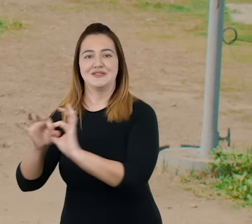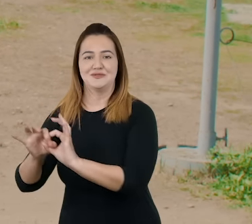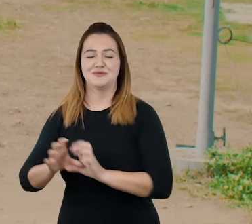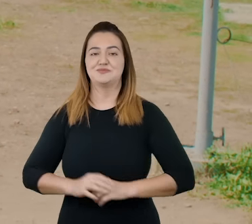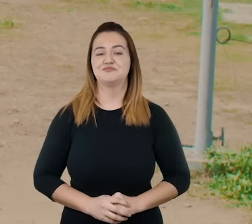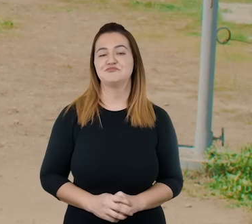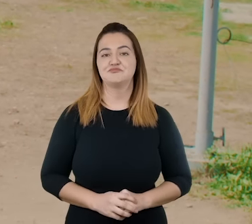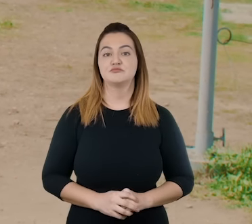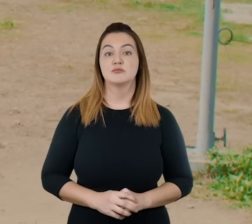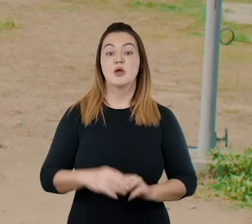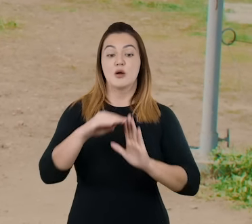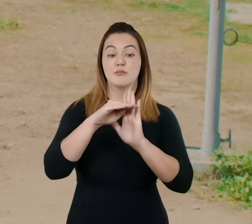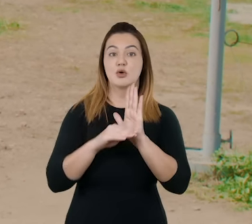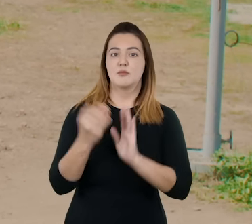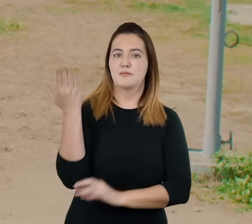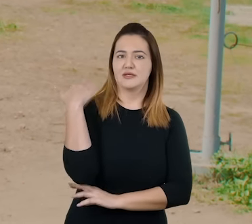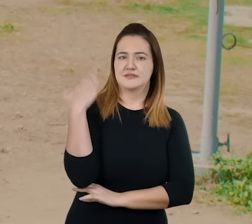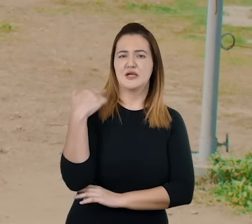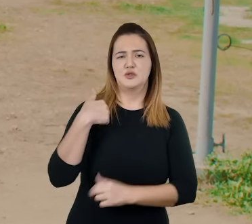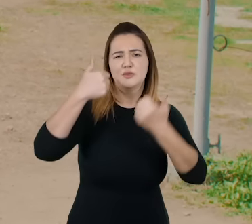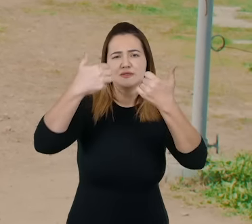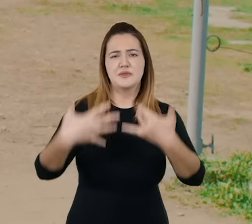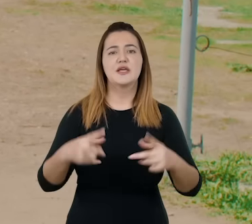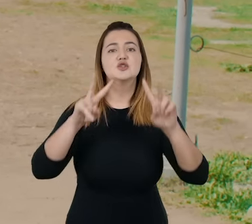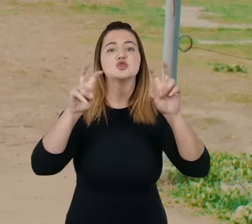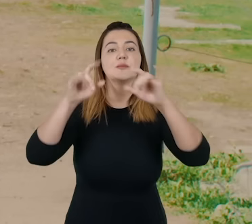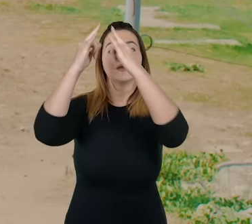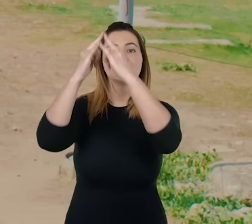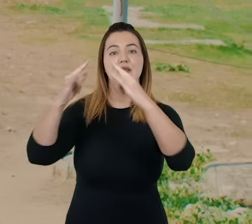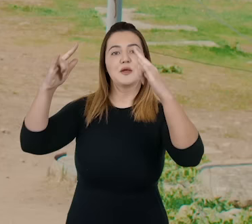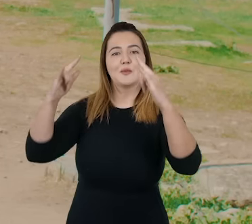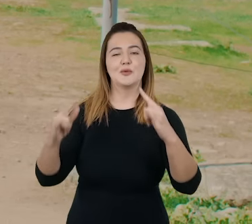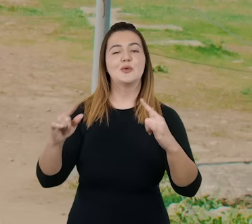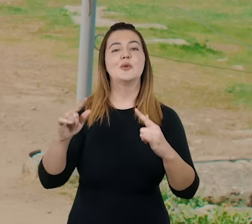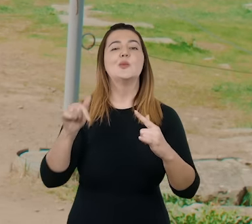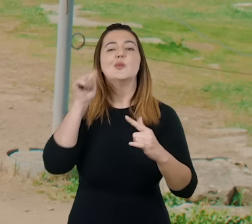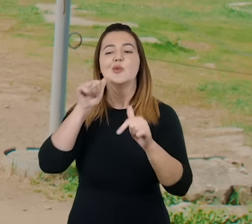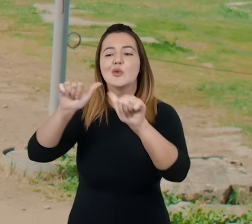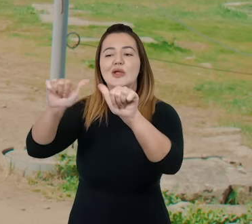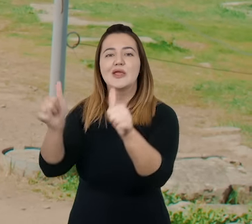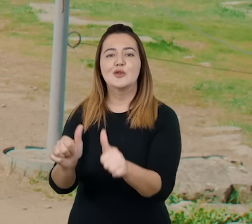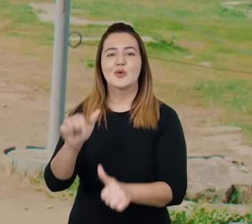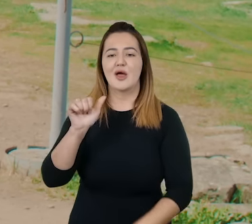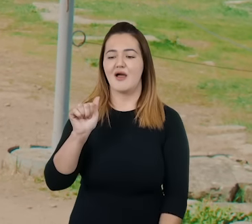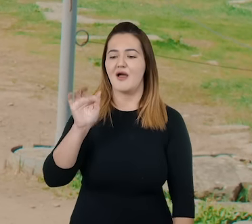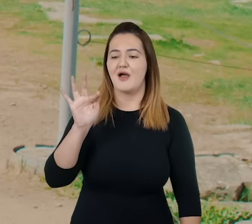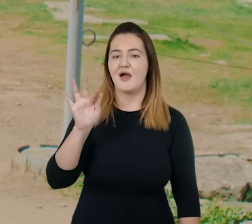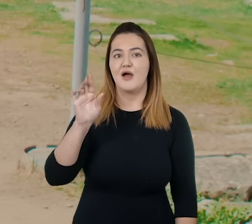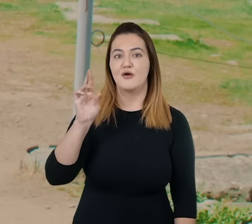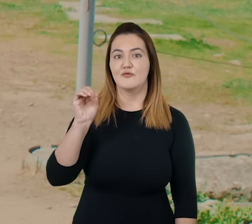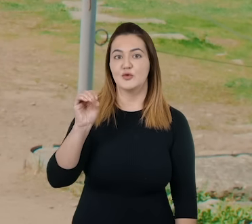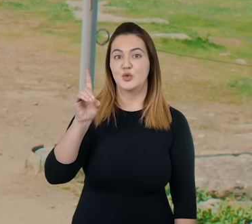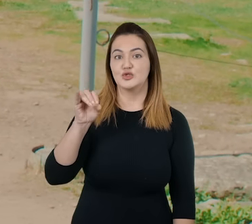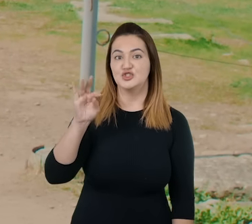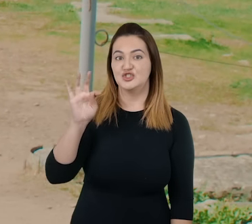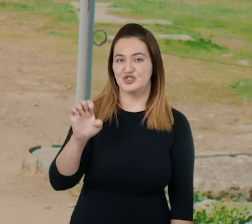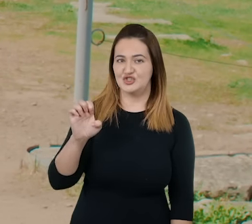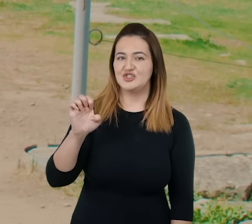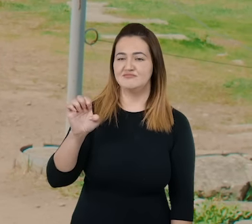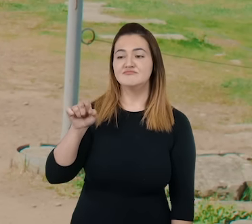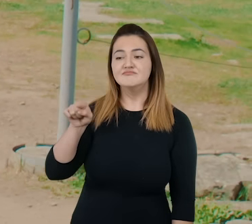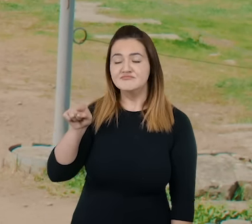para vocês, ou fazendo referência ao templo de Afrodite, que era a padroeira da cidade de Corinto. Eu também falei